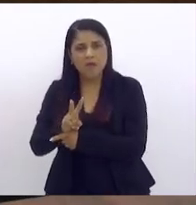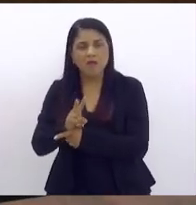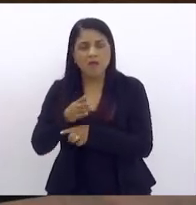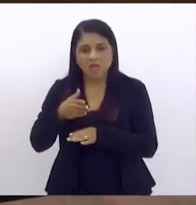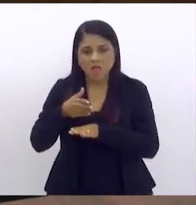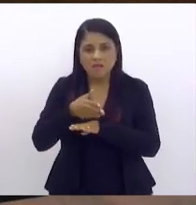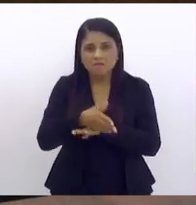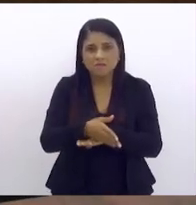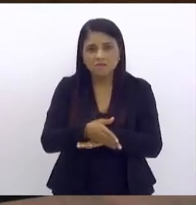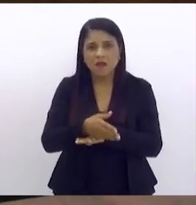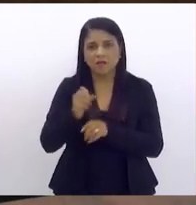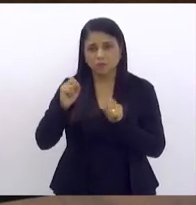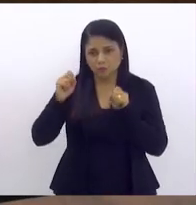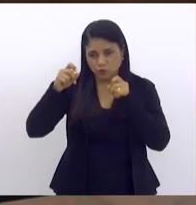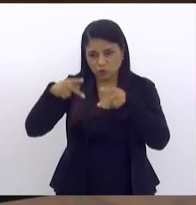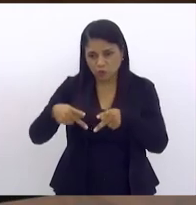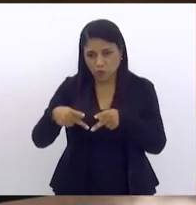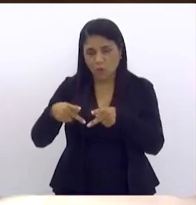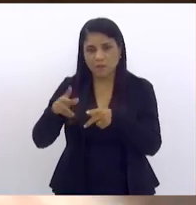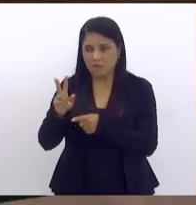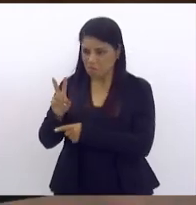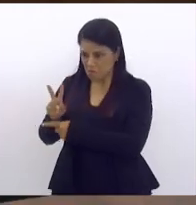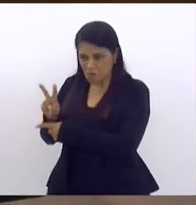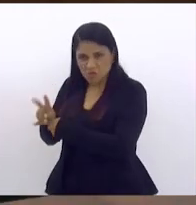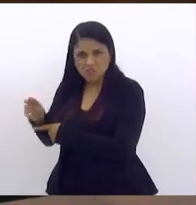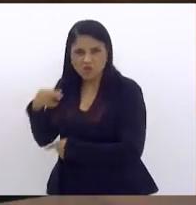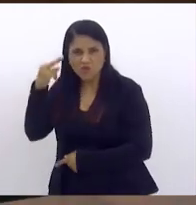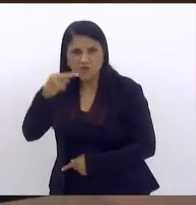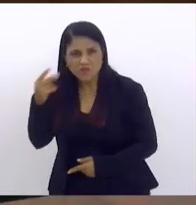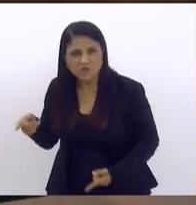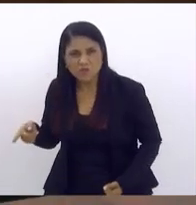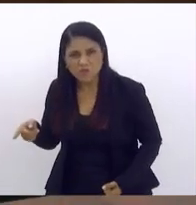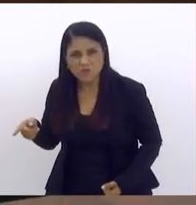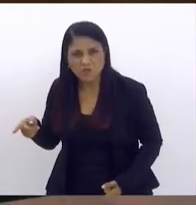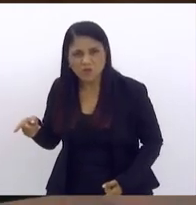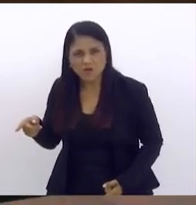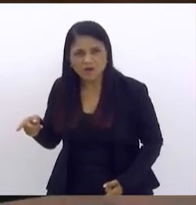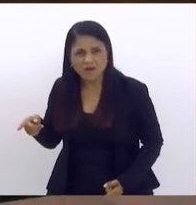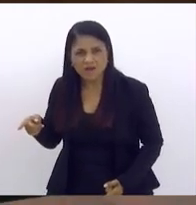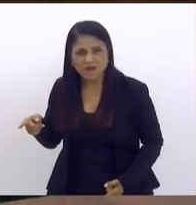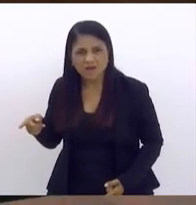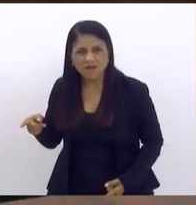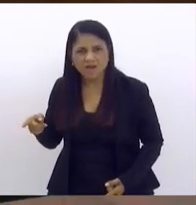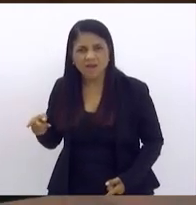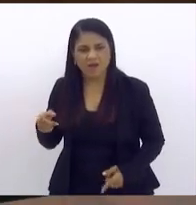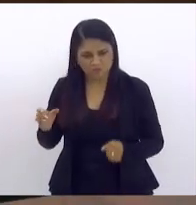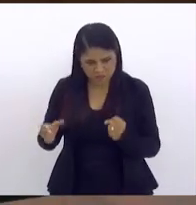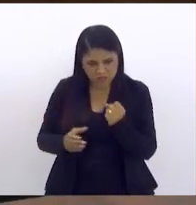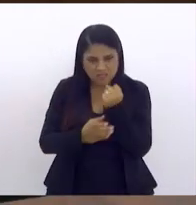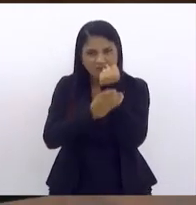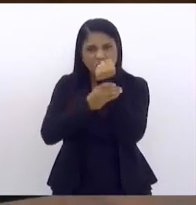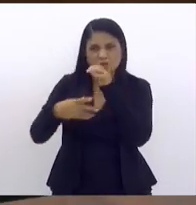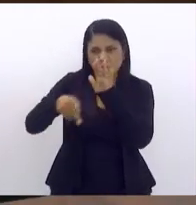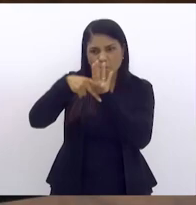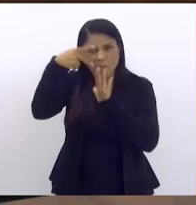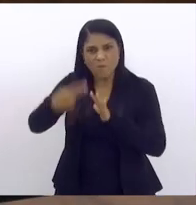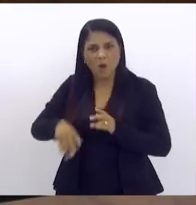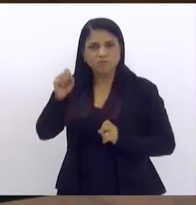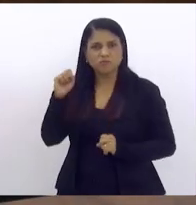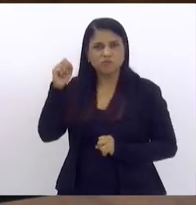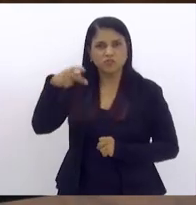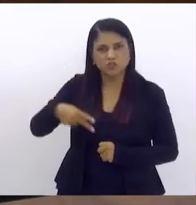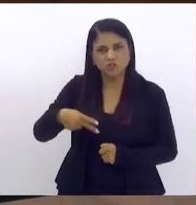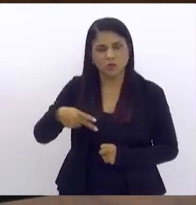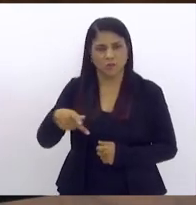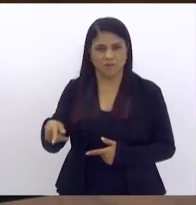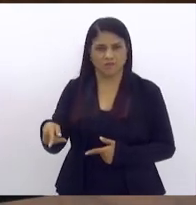shopping e escoltar o vereador. Esse trabalho teria que ser feito pelos seguranças do shopping. Então, a gente